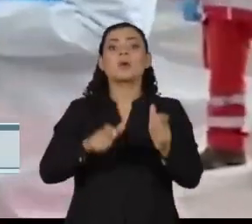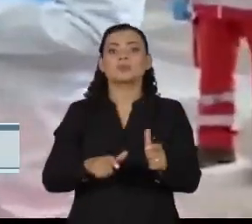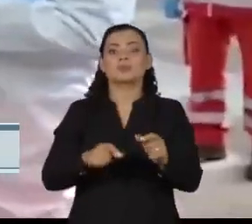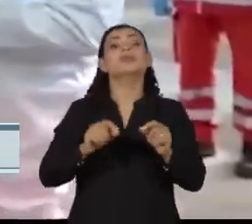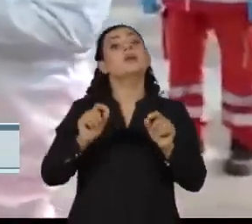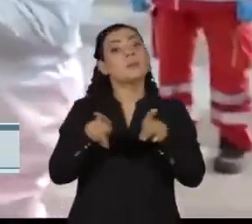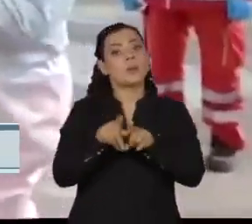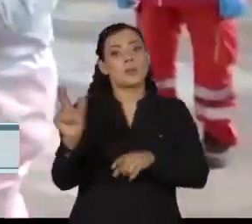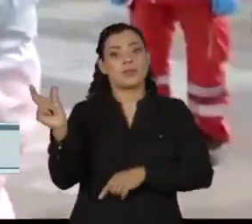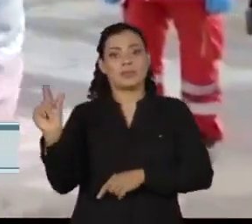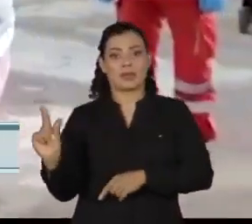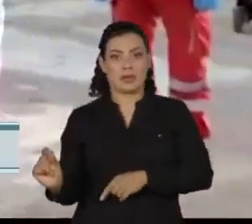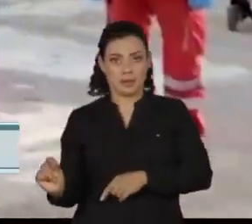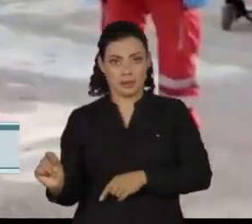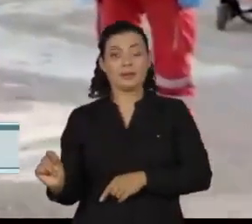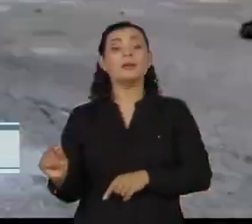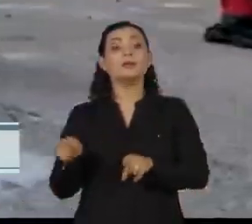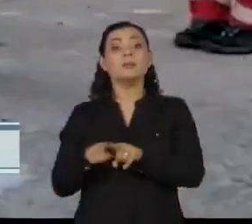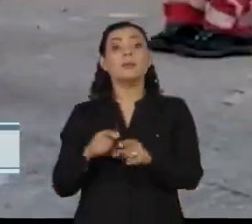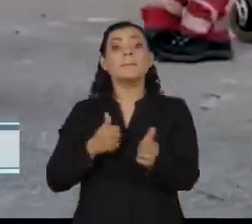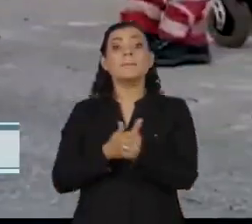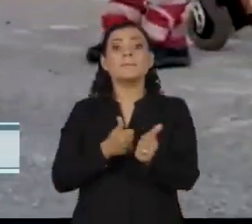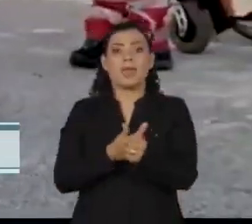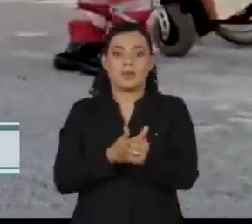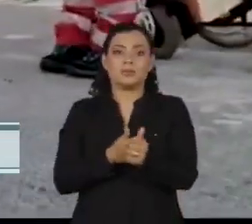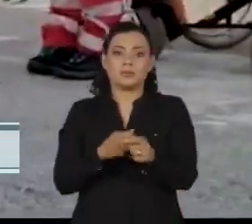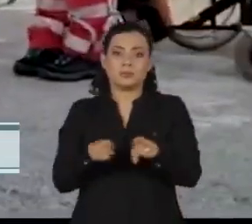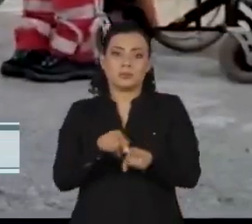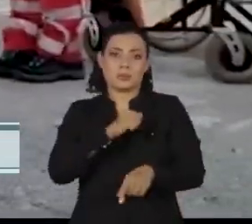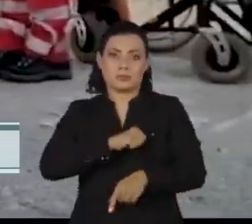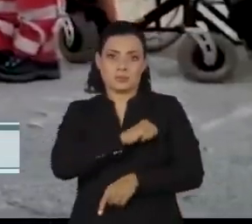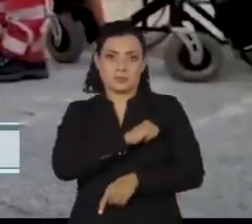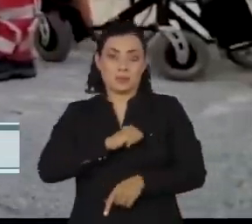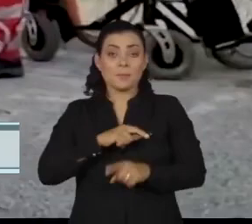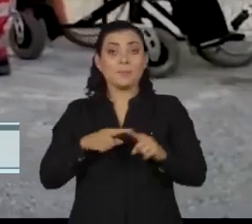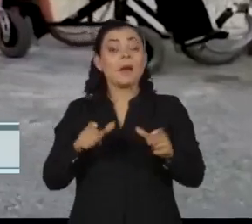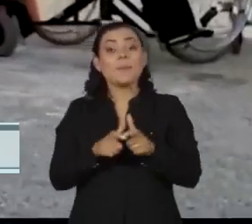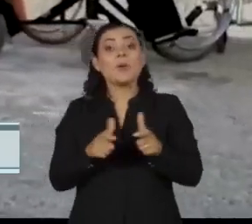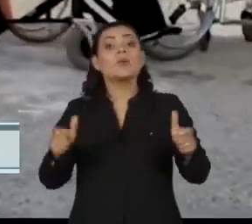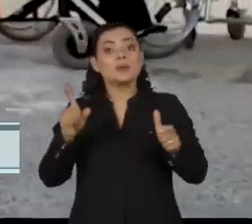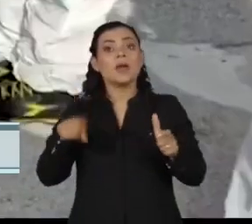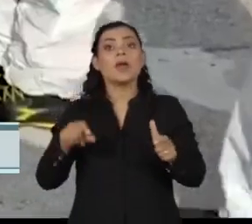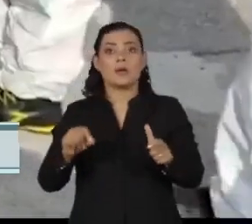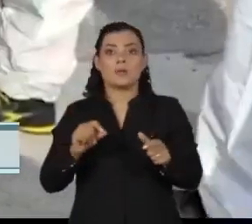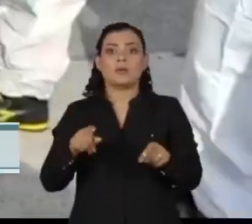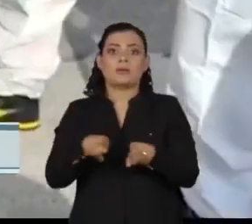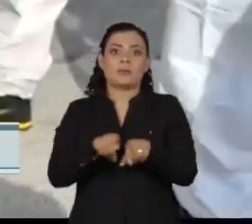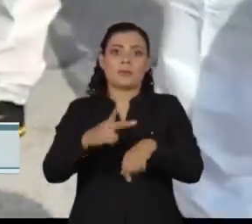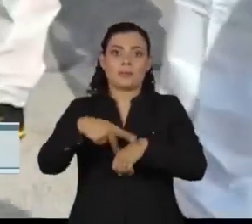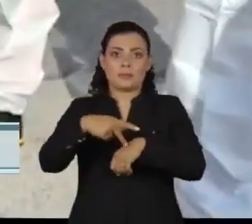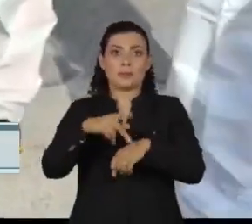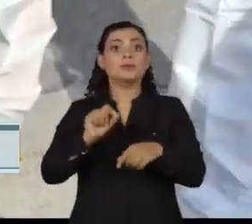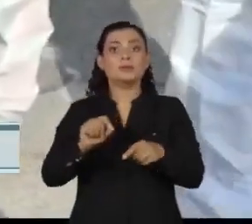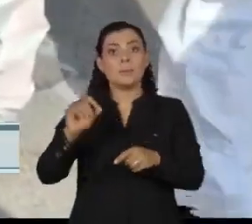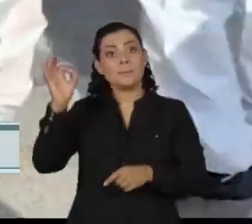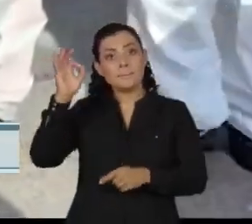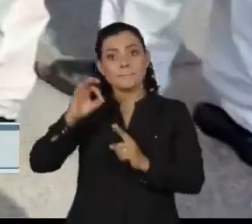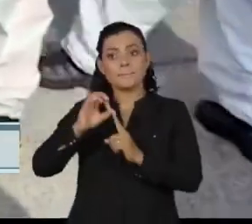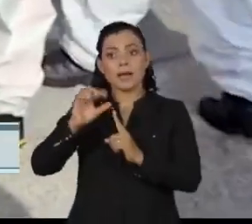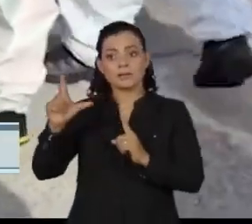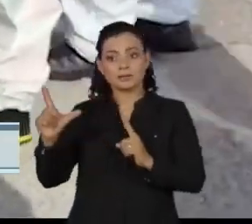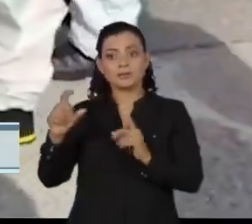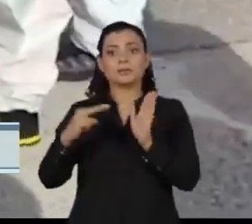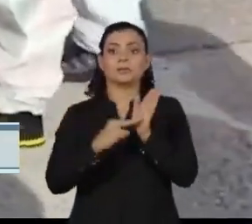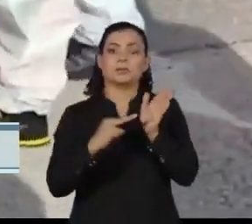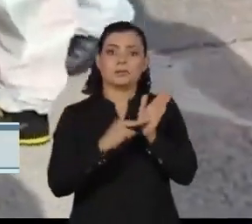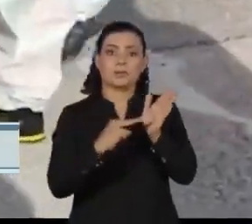e na Itália eles estavam próximos à Malta a maioria era da Síria do Paquistão e da Somália o Sobreviventes disseram